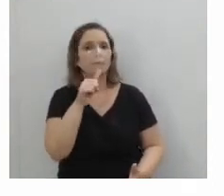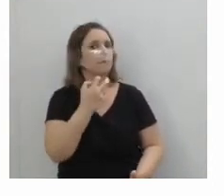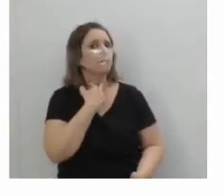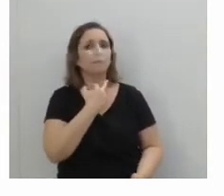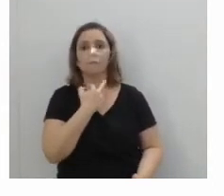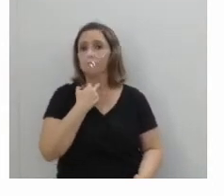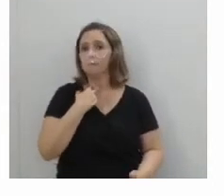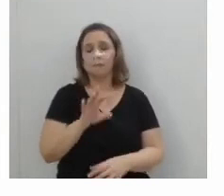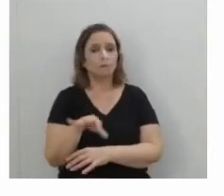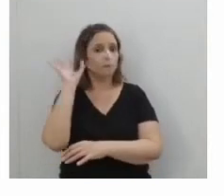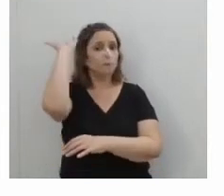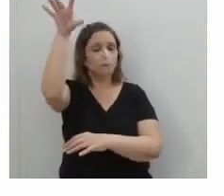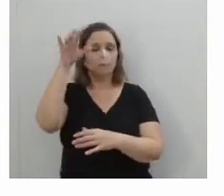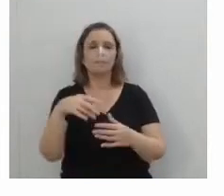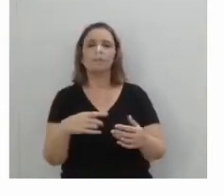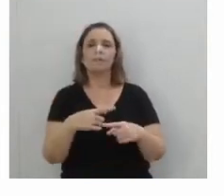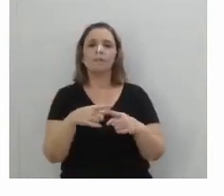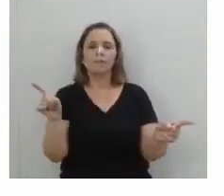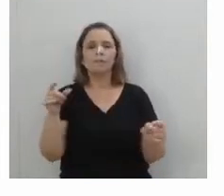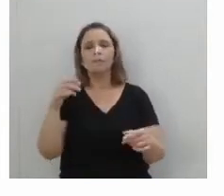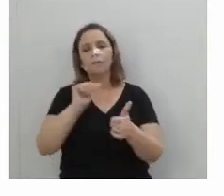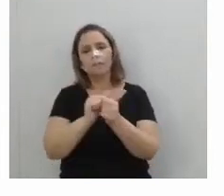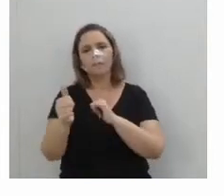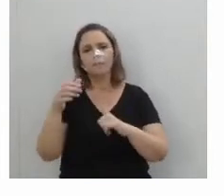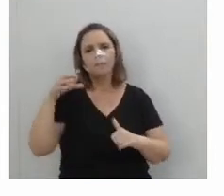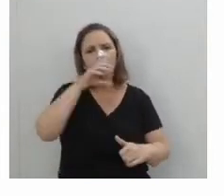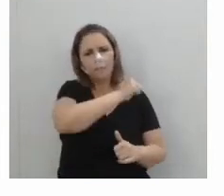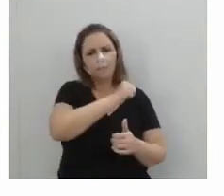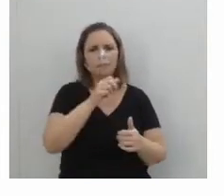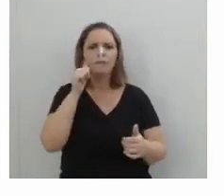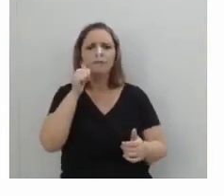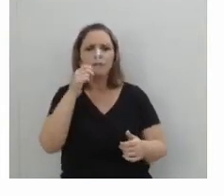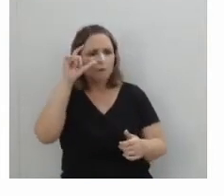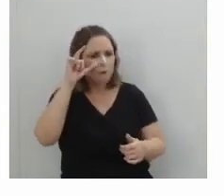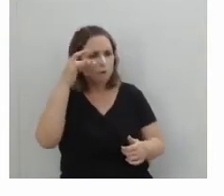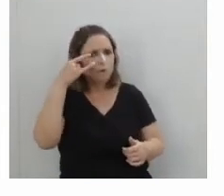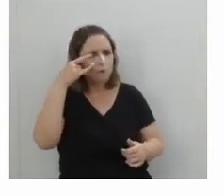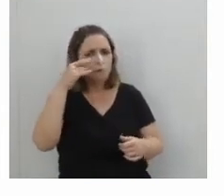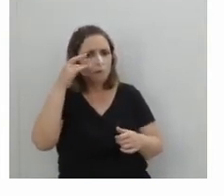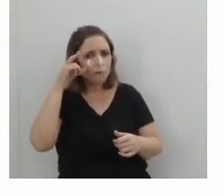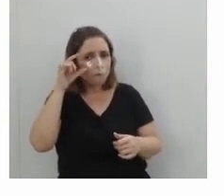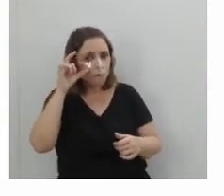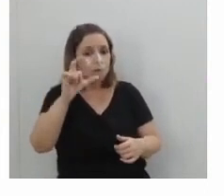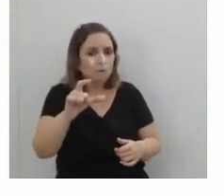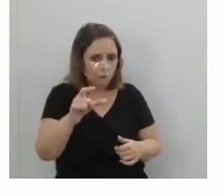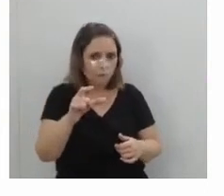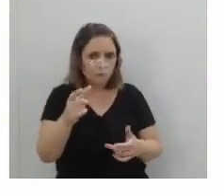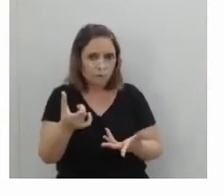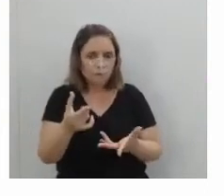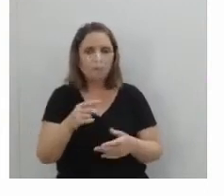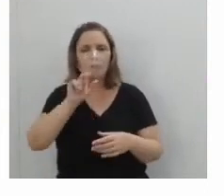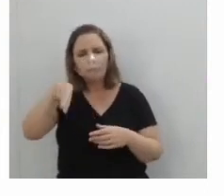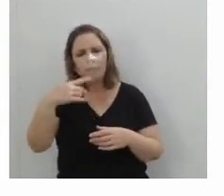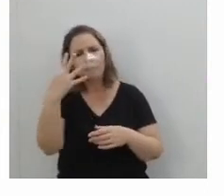modalidade esportiva. Porém, o esporte rapidamente conquistou as mulheres e a primeira partida oficial só aconteceu 4